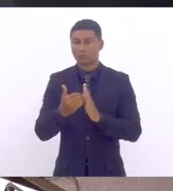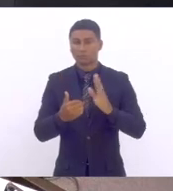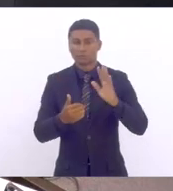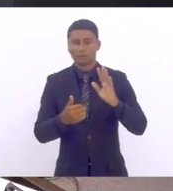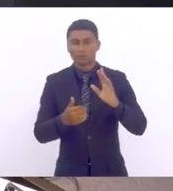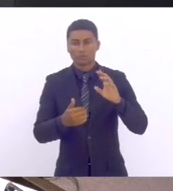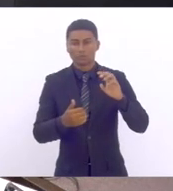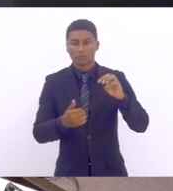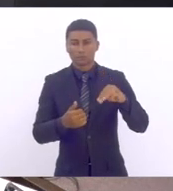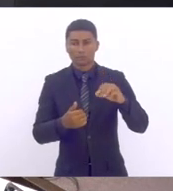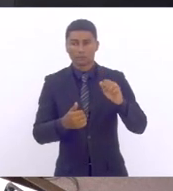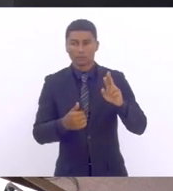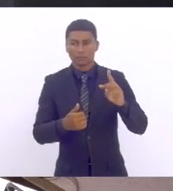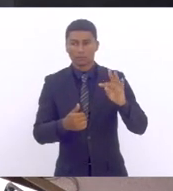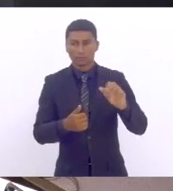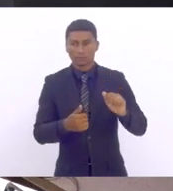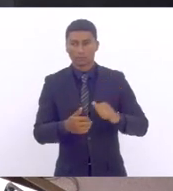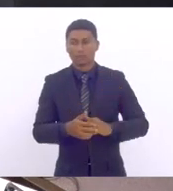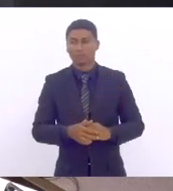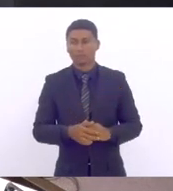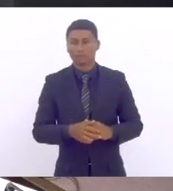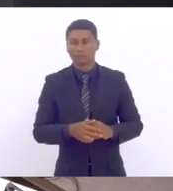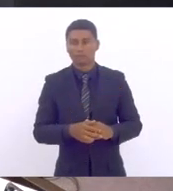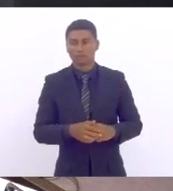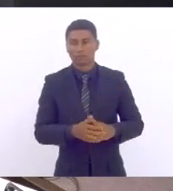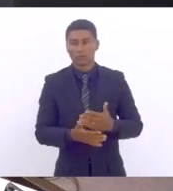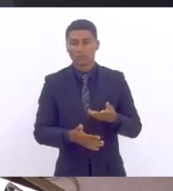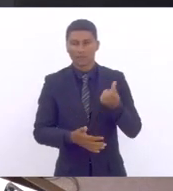6 vezes melhor do mundo, né? Então...